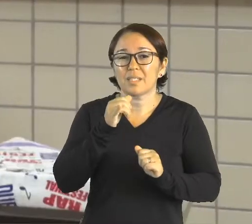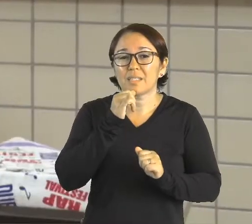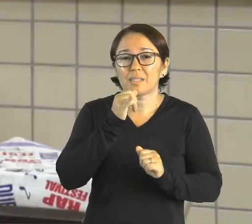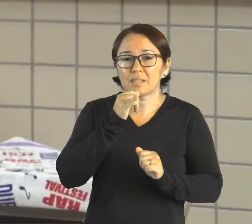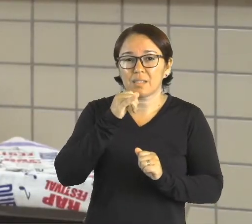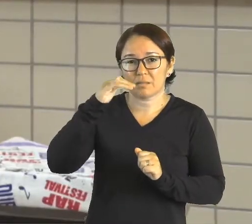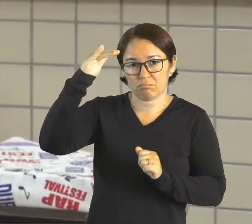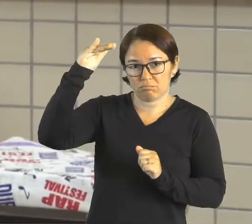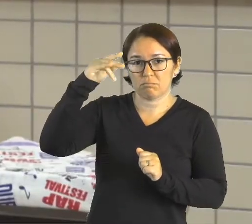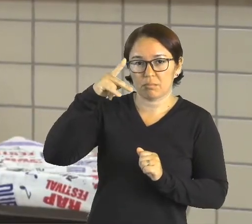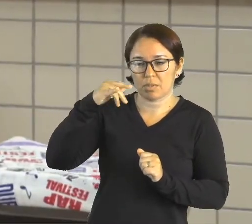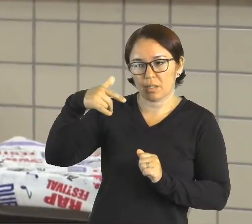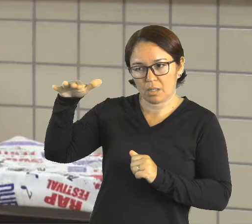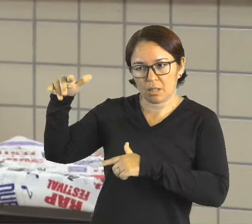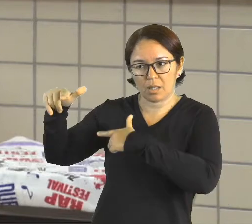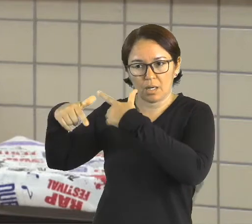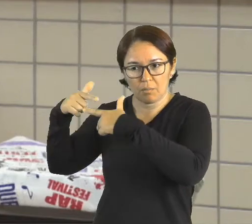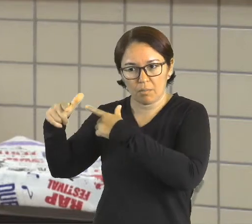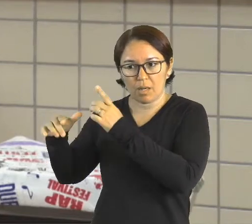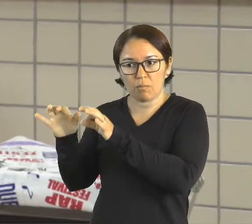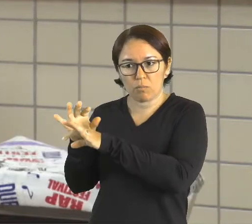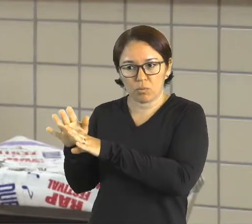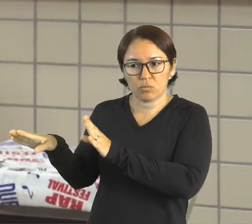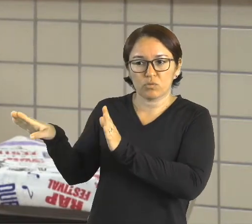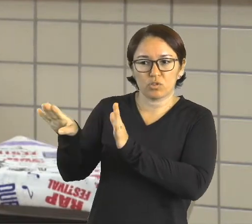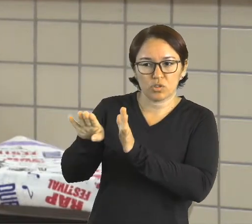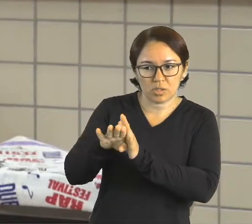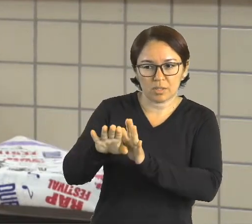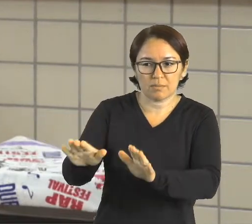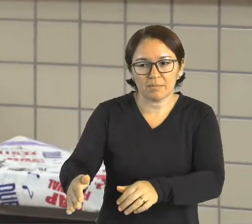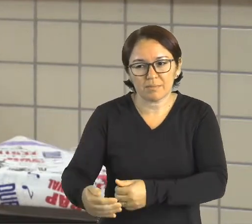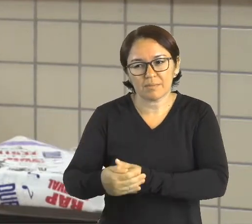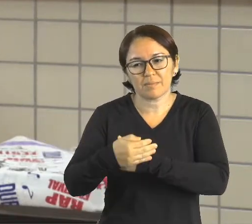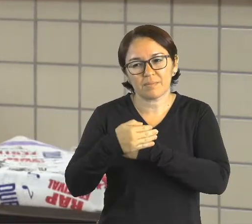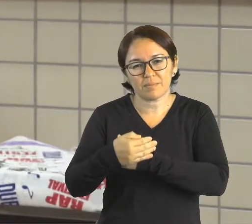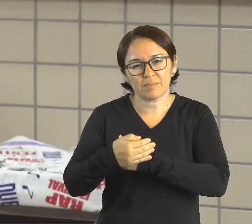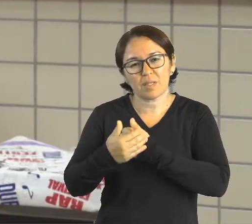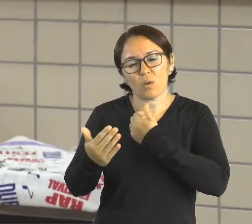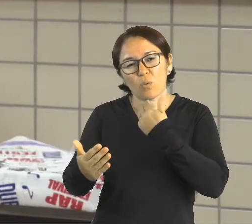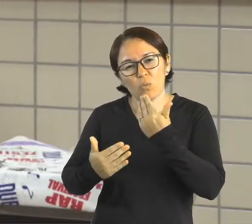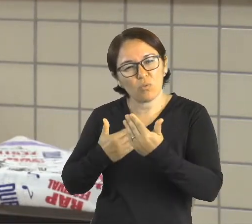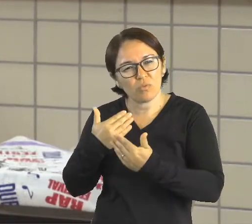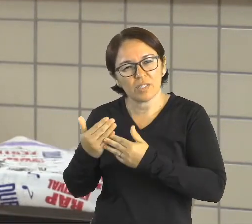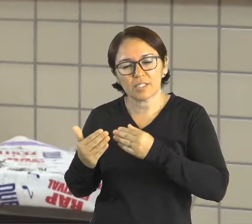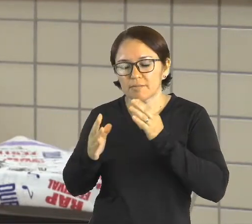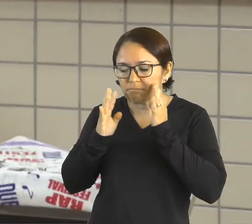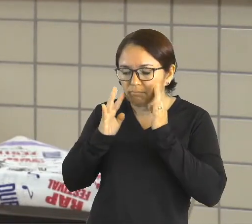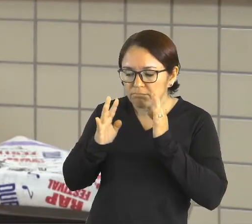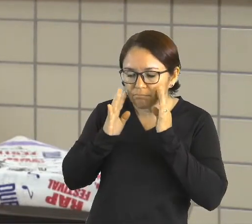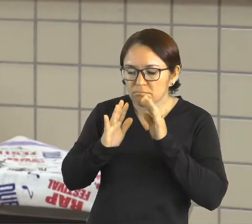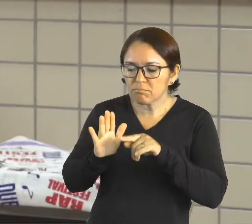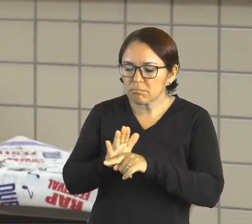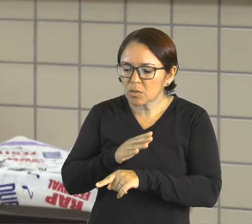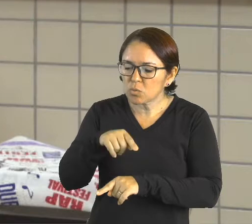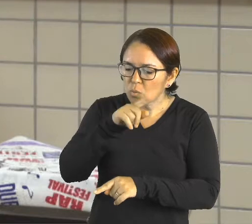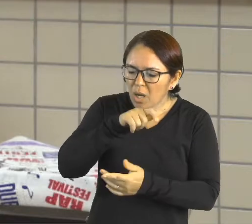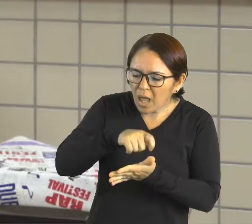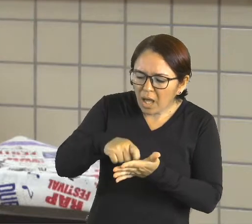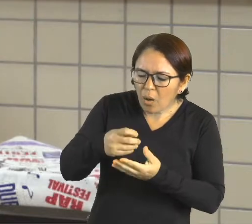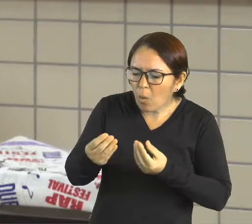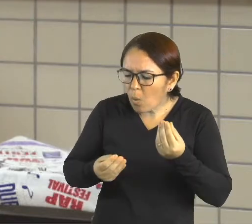filhinho, conversava, contava história e perguntava como que foi a escola. e não ficava mais só vendo